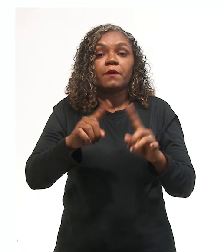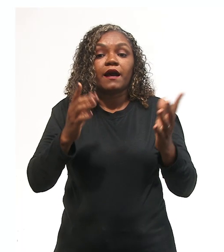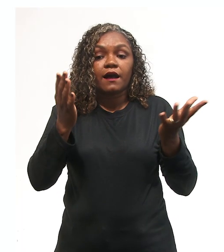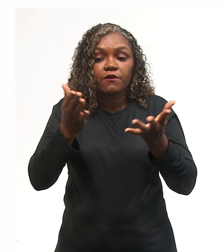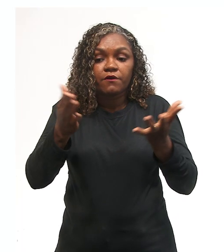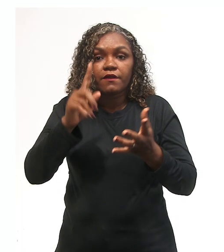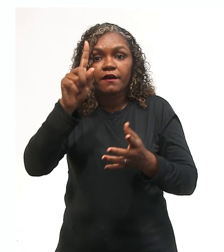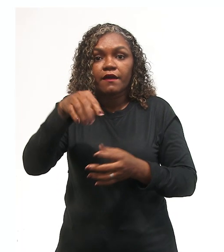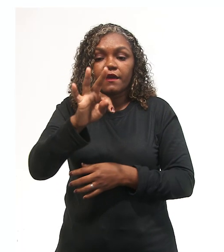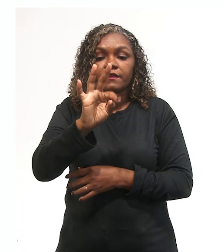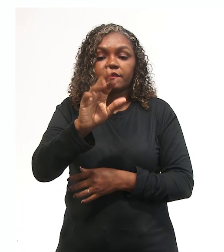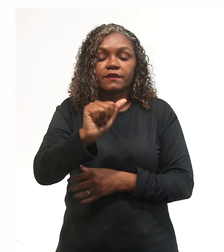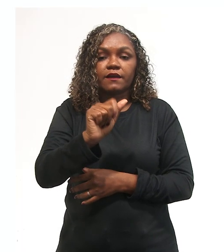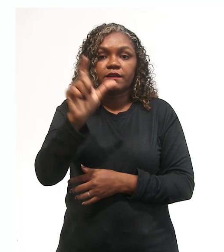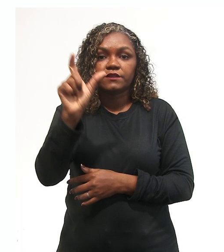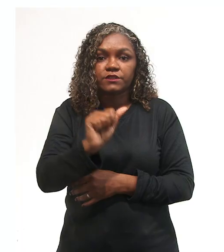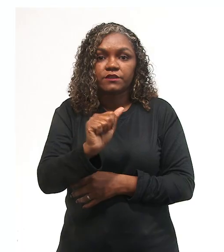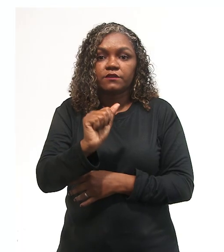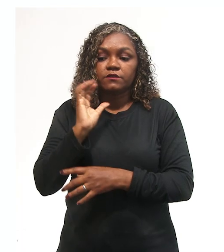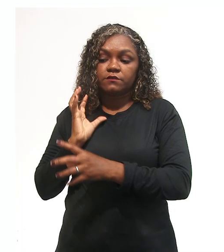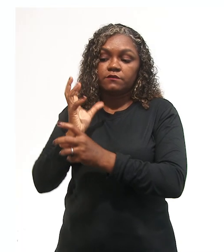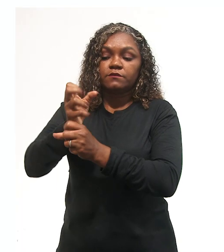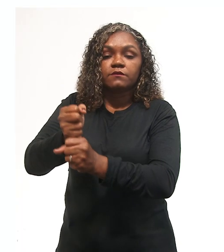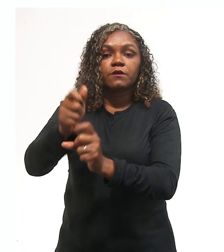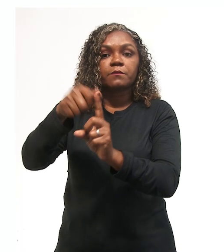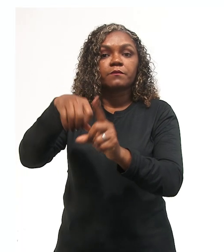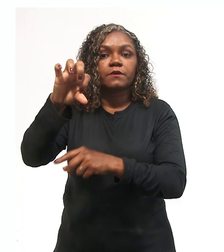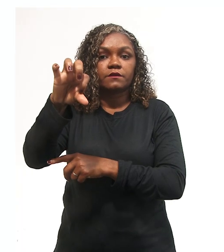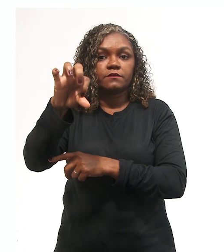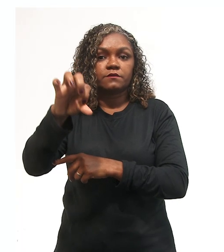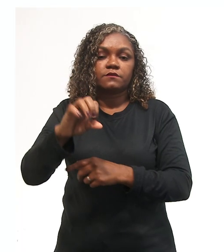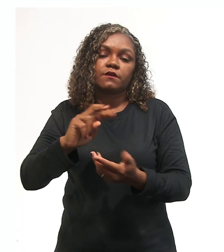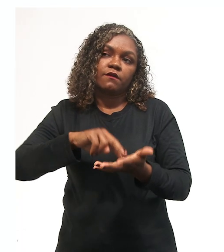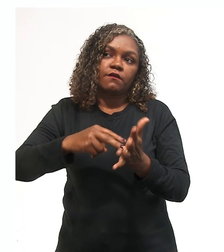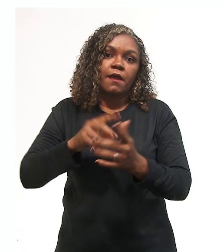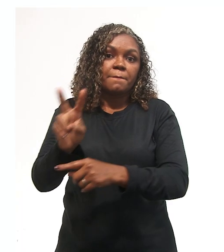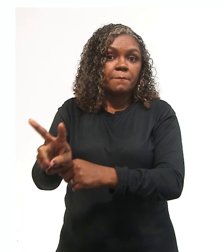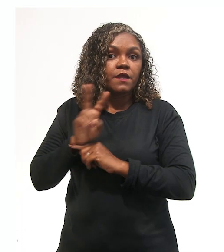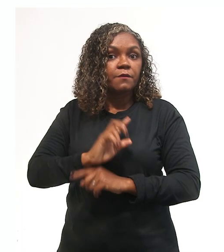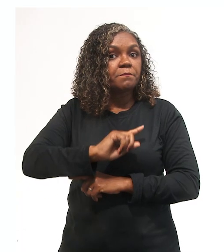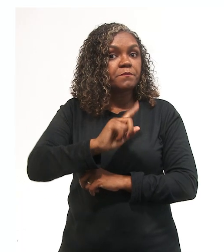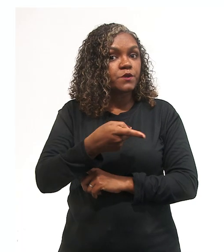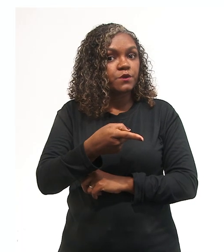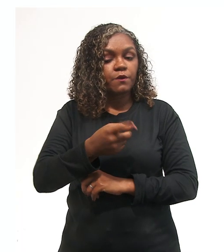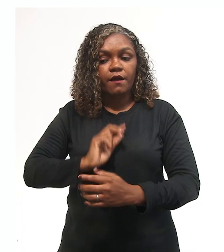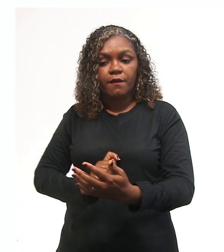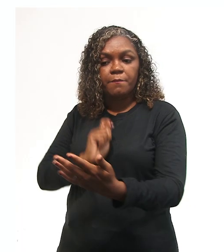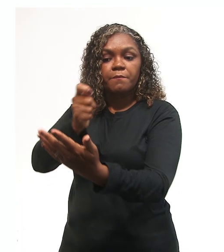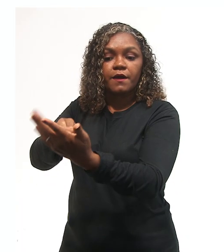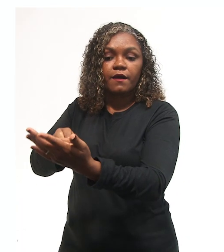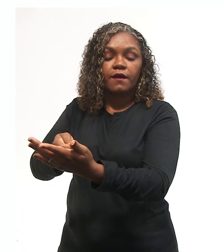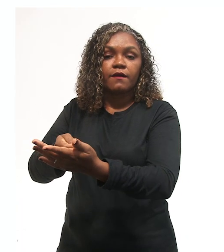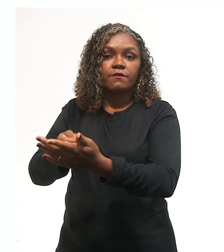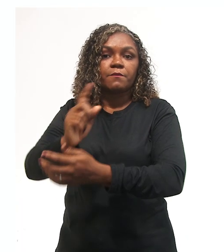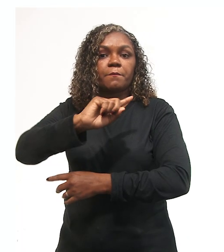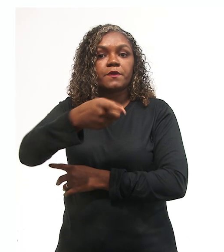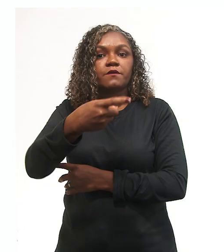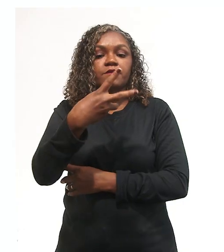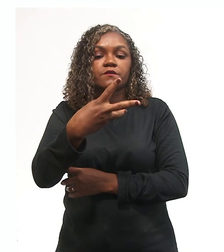de 32%, né? Nesse caso aqui, de um empréstimo de R$1.000 de um montante